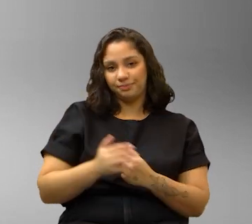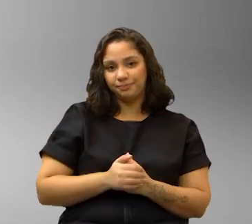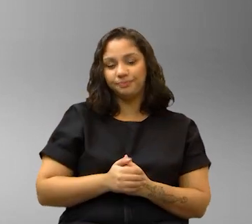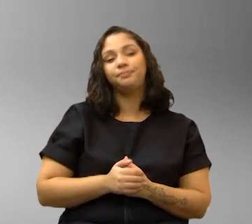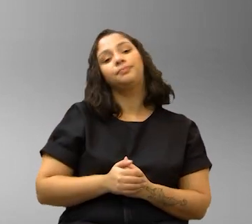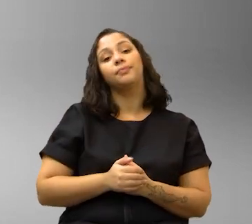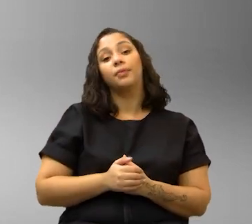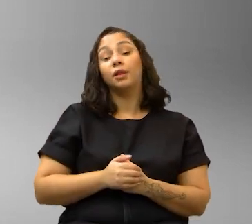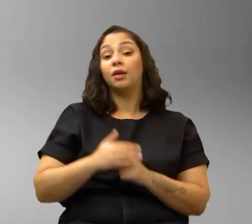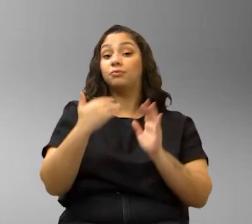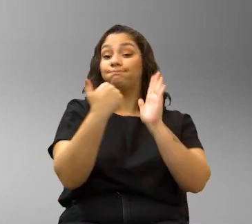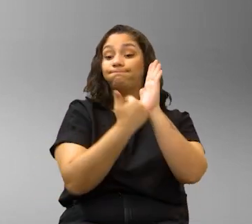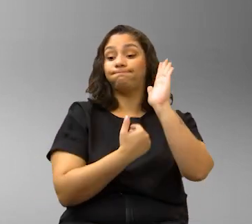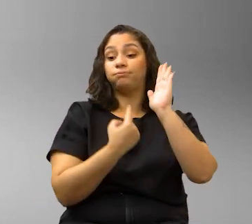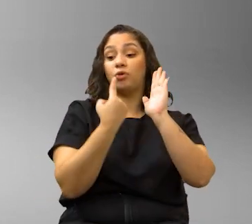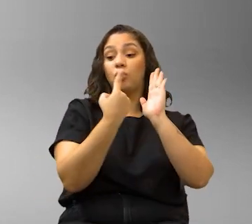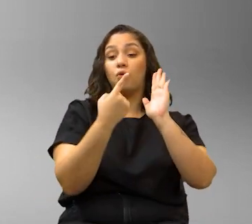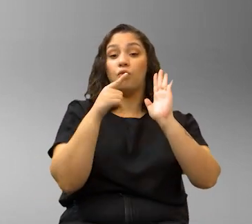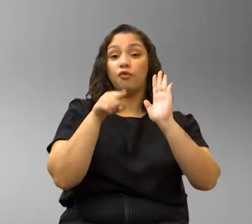719,92, uma redução de